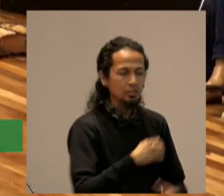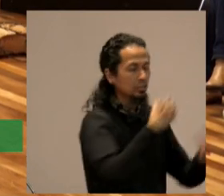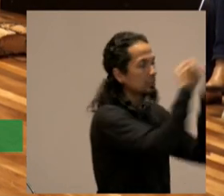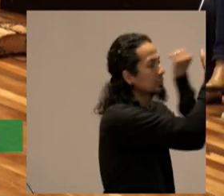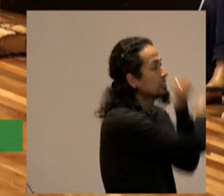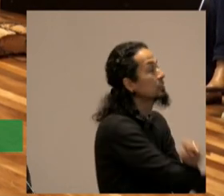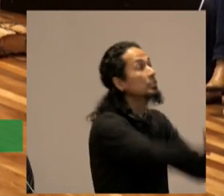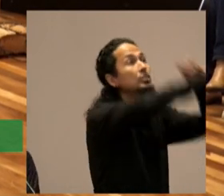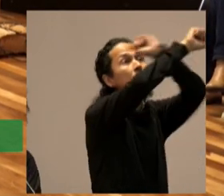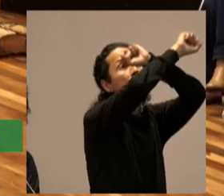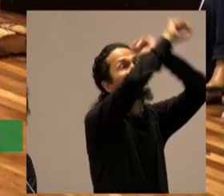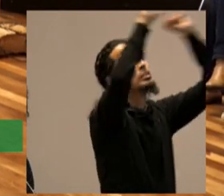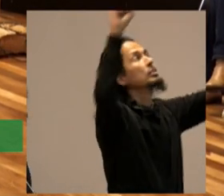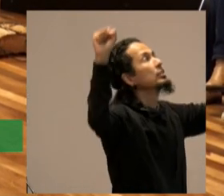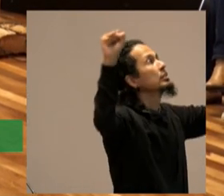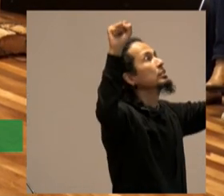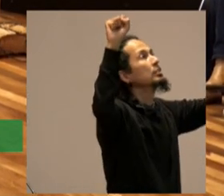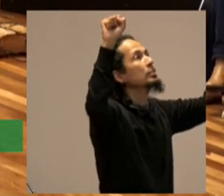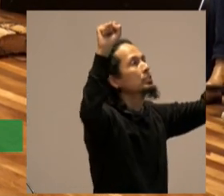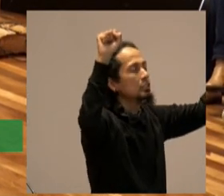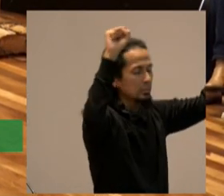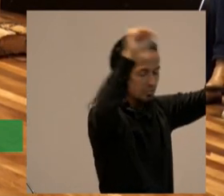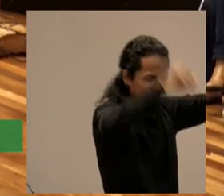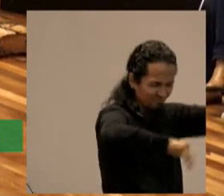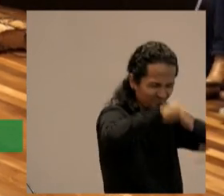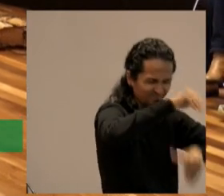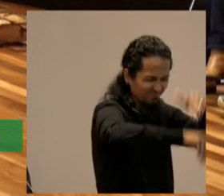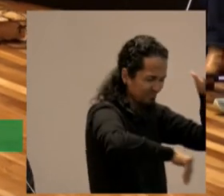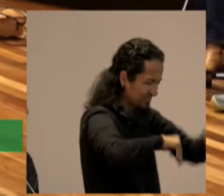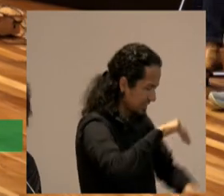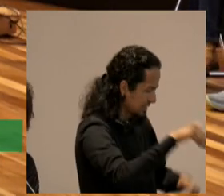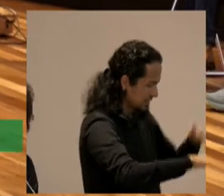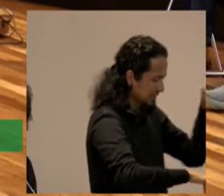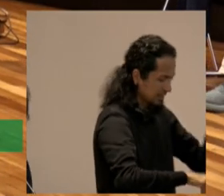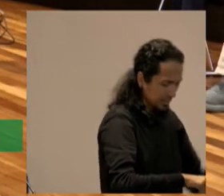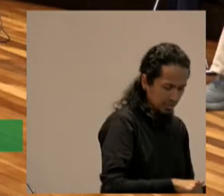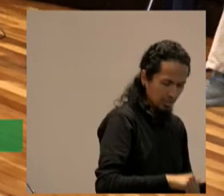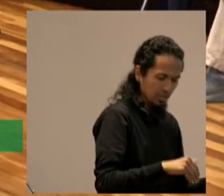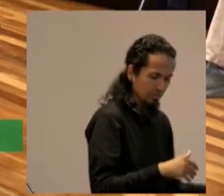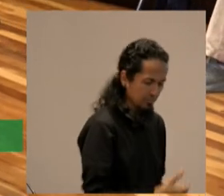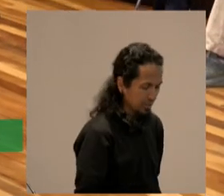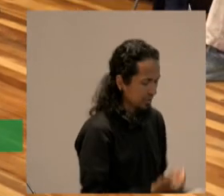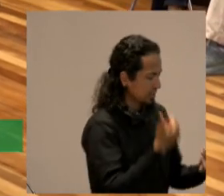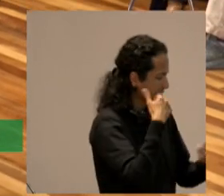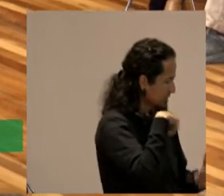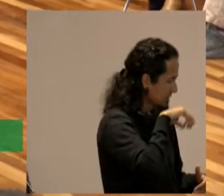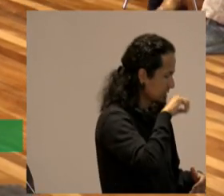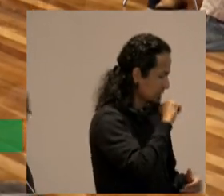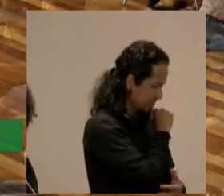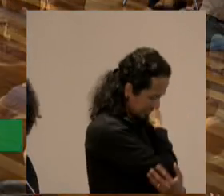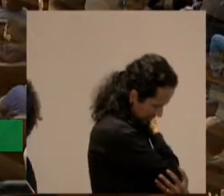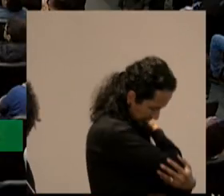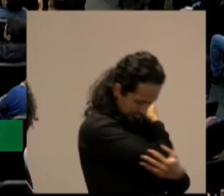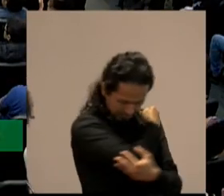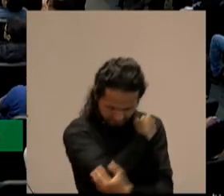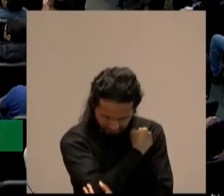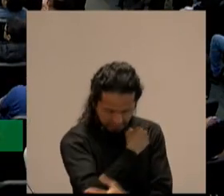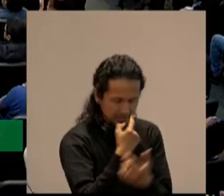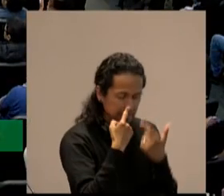Xangô manda chamar, Oba da Laguia, Mamãe Oxum